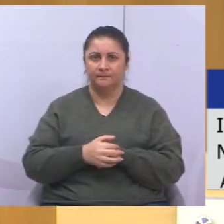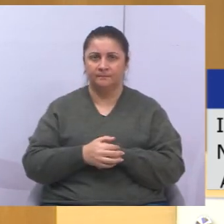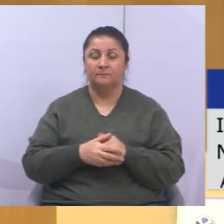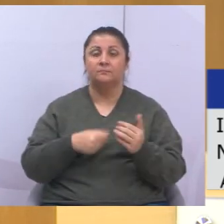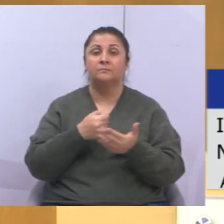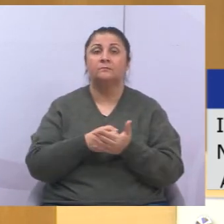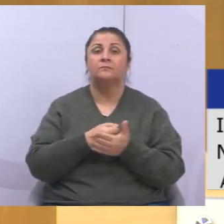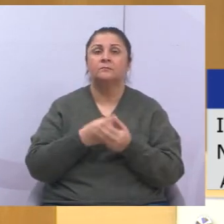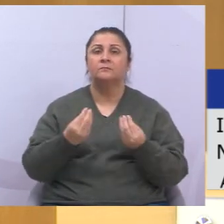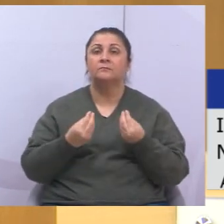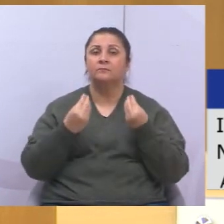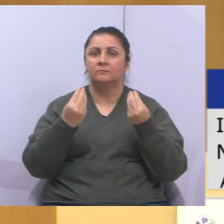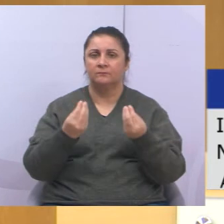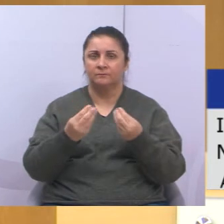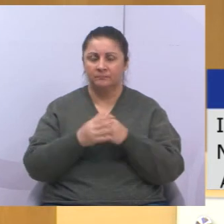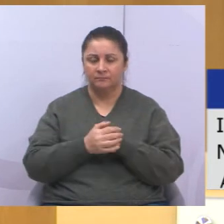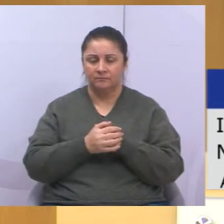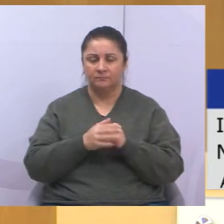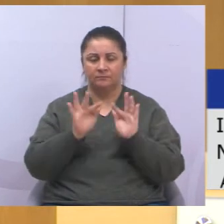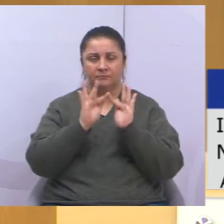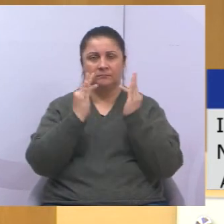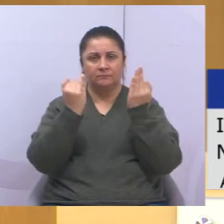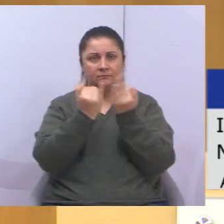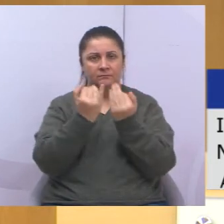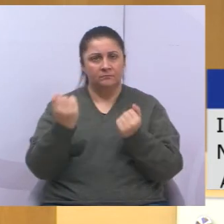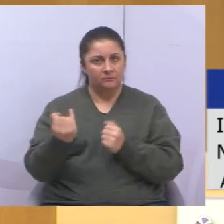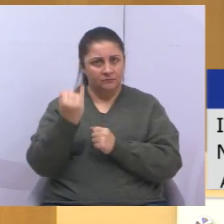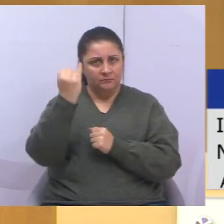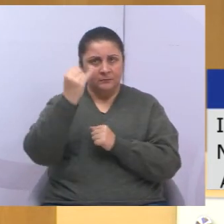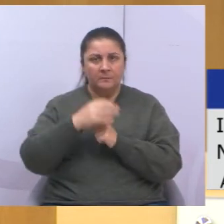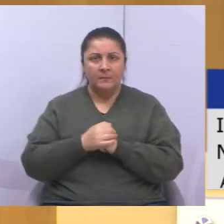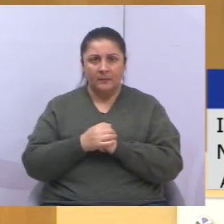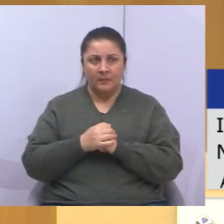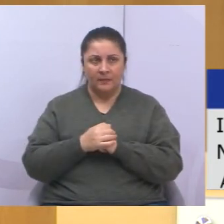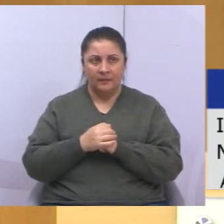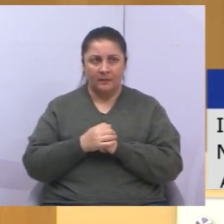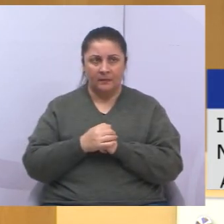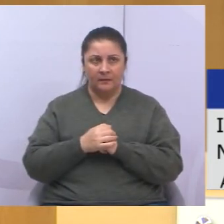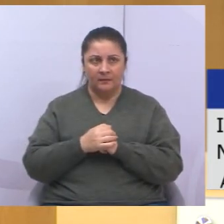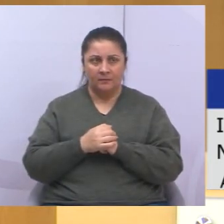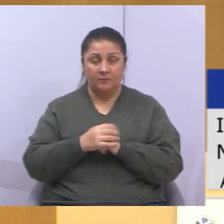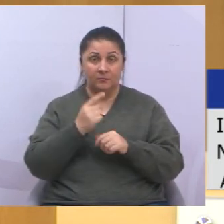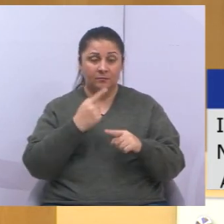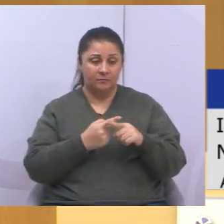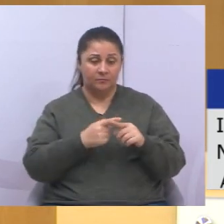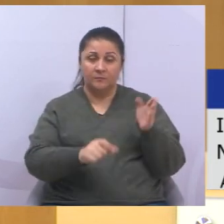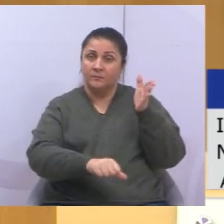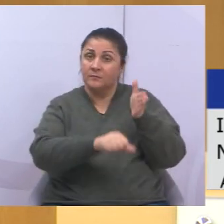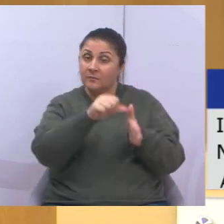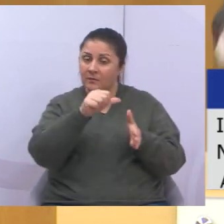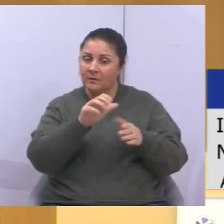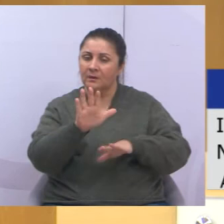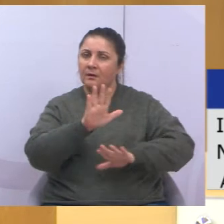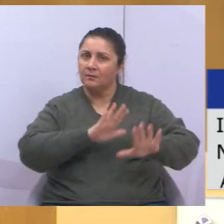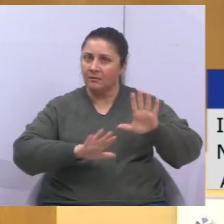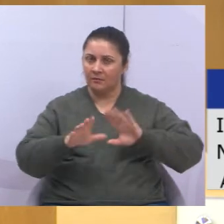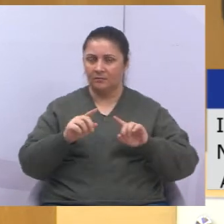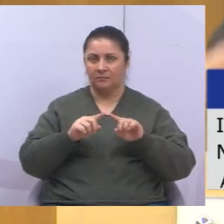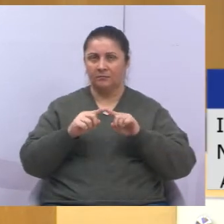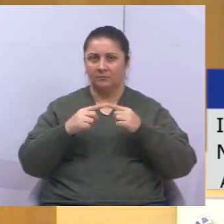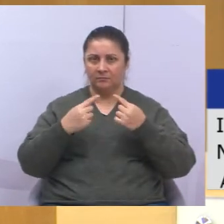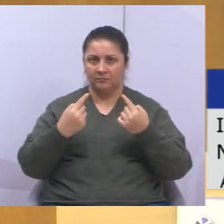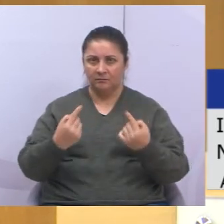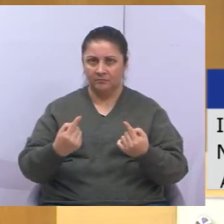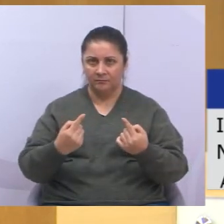lutar como? O papel da família é importantíssimo, como a primeira a cuidar dessas questões, mas o